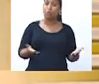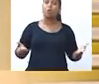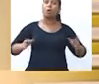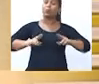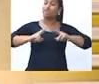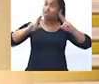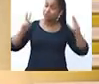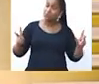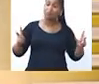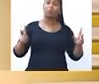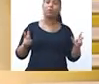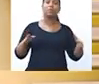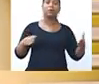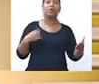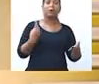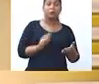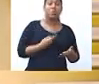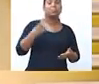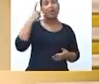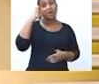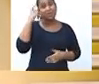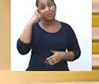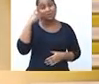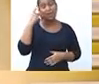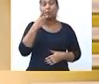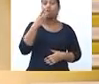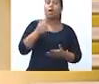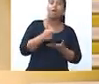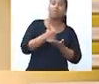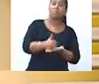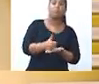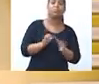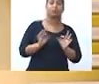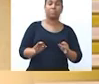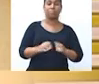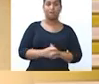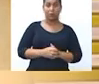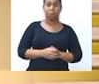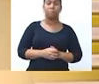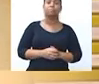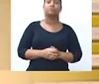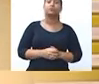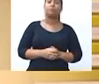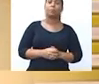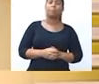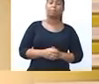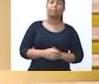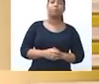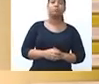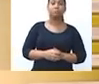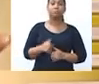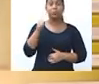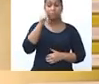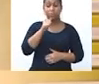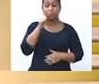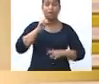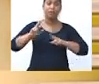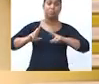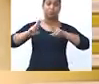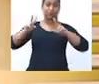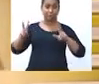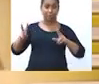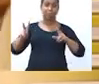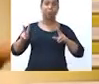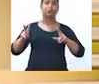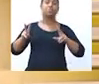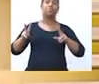difere e que aí, sim, a ideia da ação afirmativa é justamente isso, tratar de forma diferente para